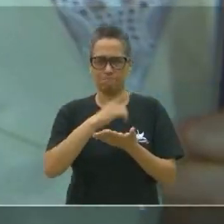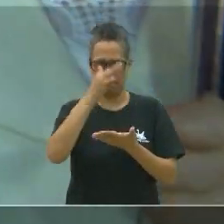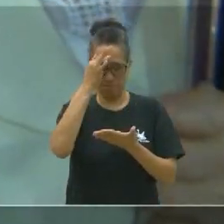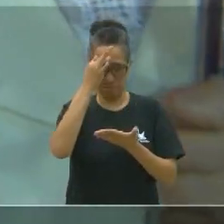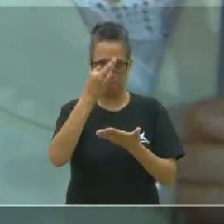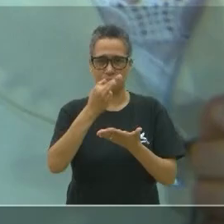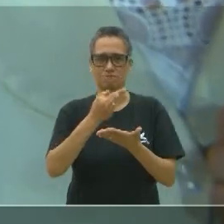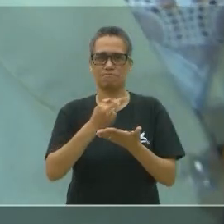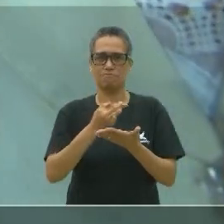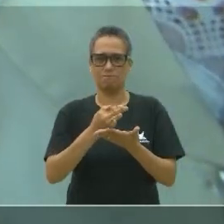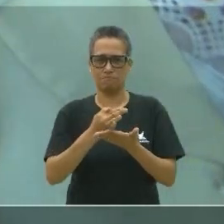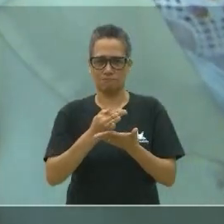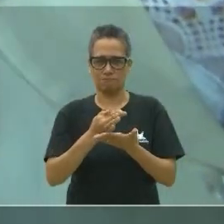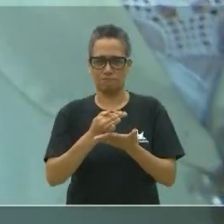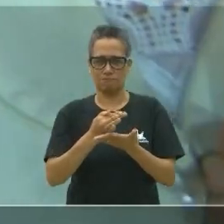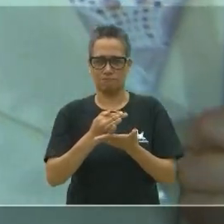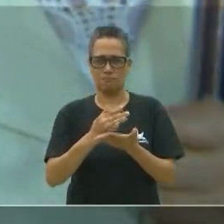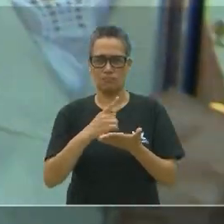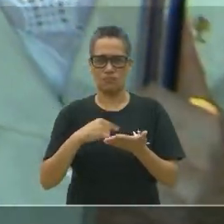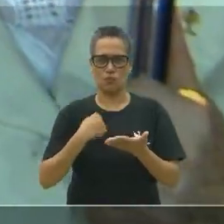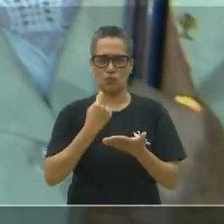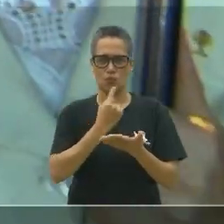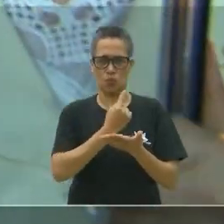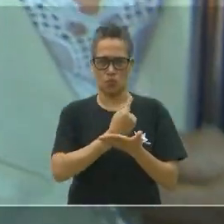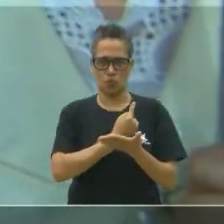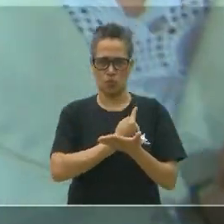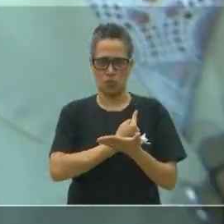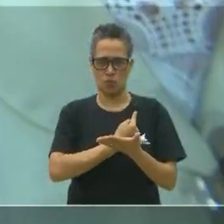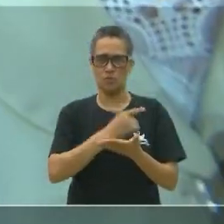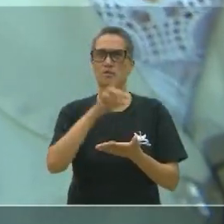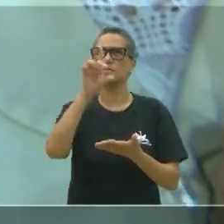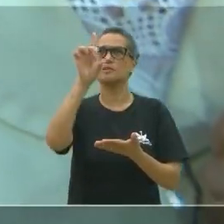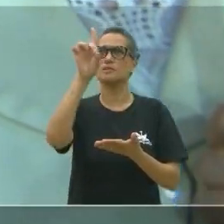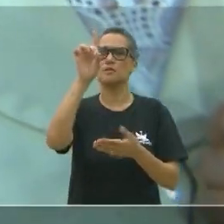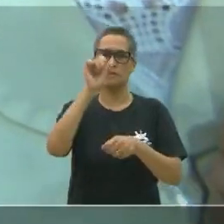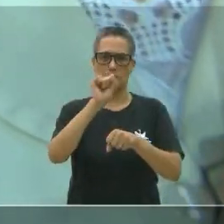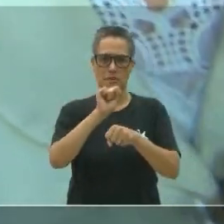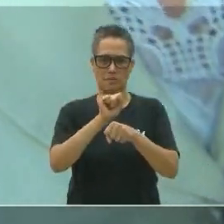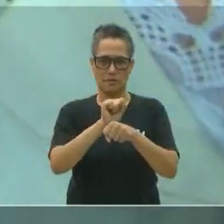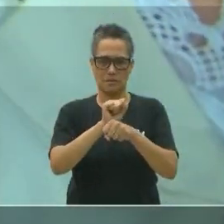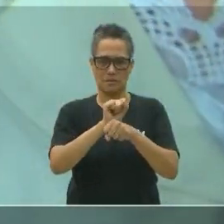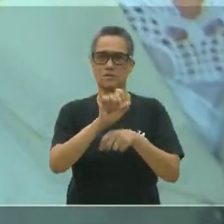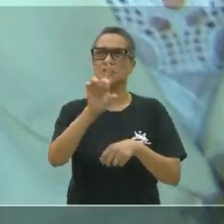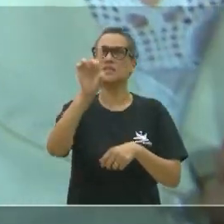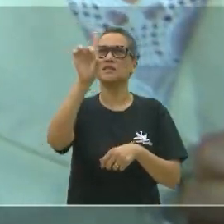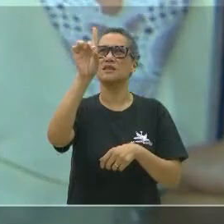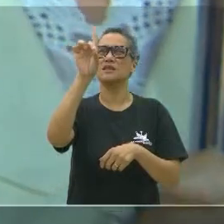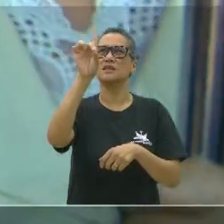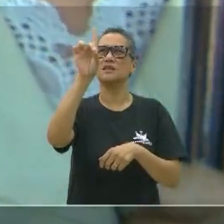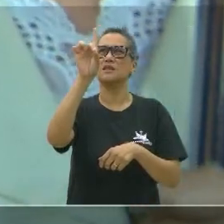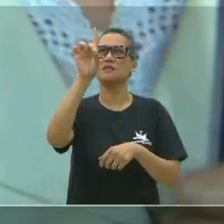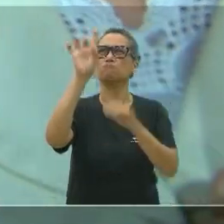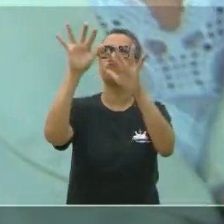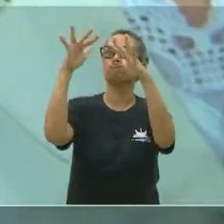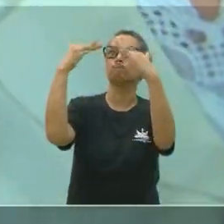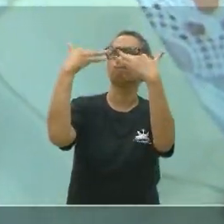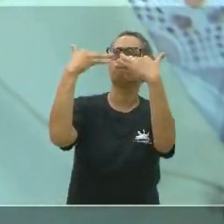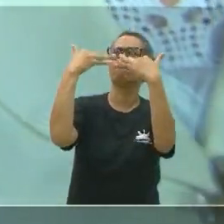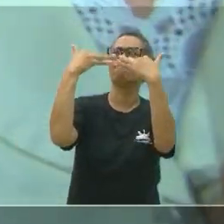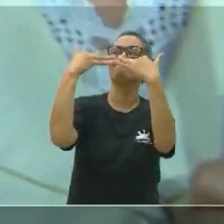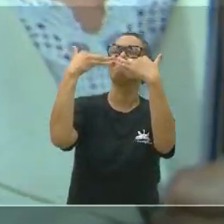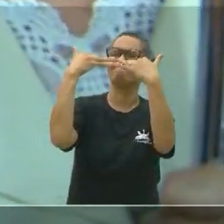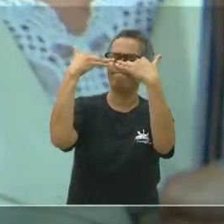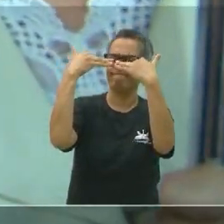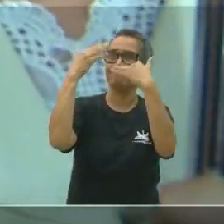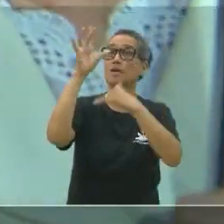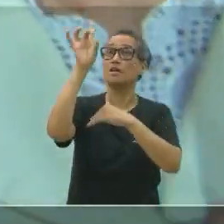Quando nós assim nos colocamos, Deus para, Deus ouve, Deus atende,